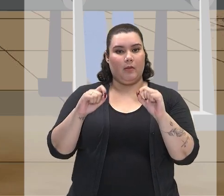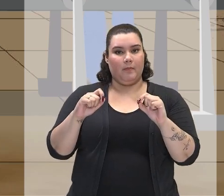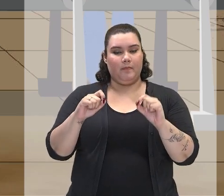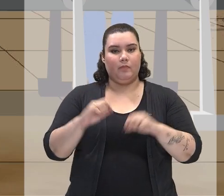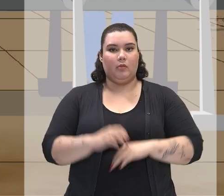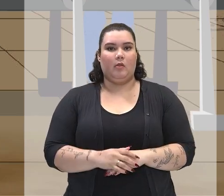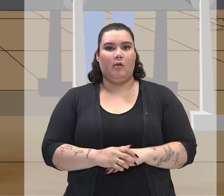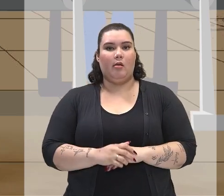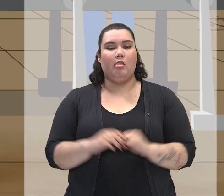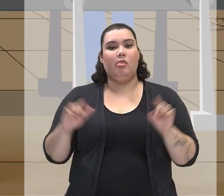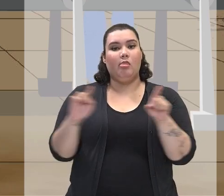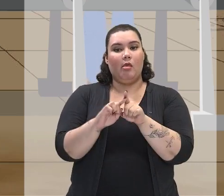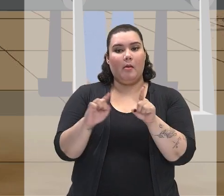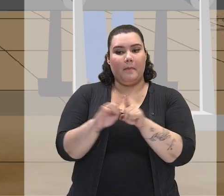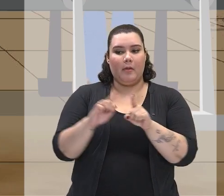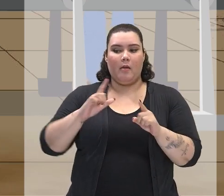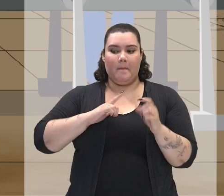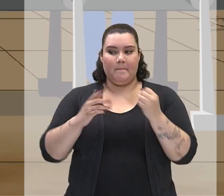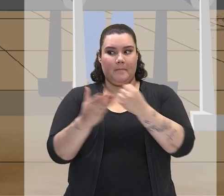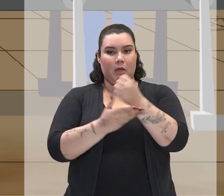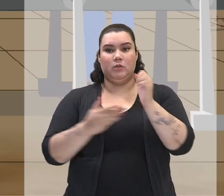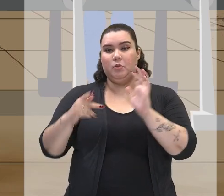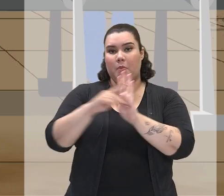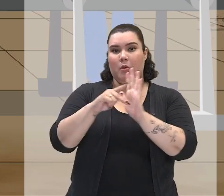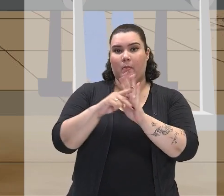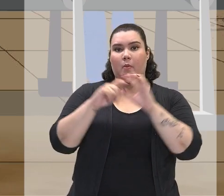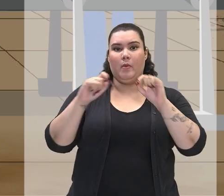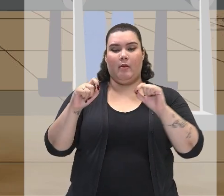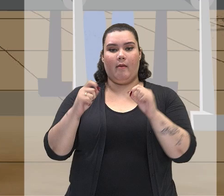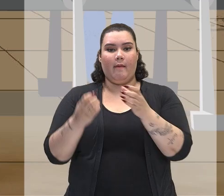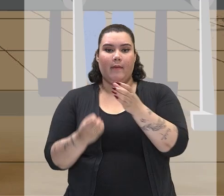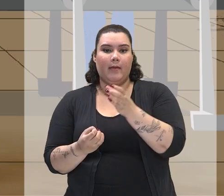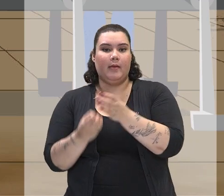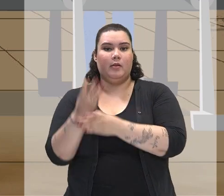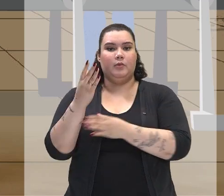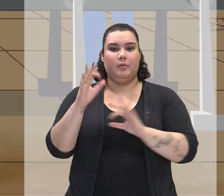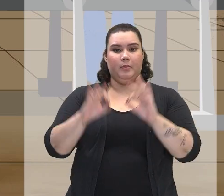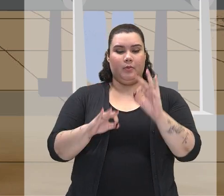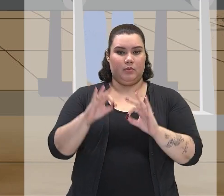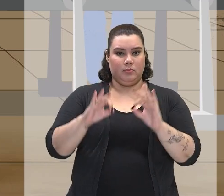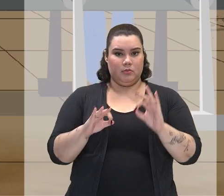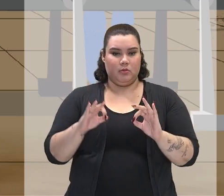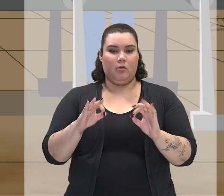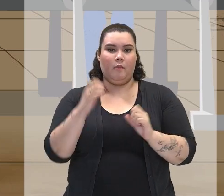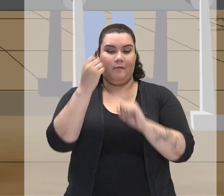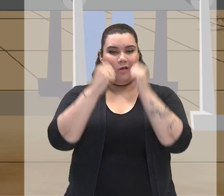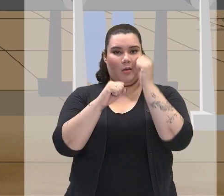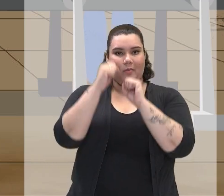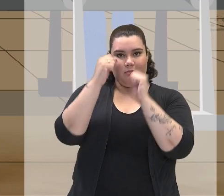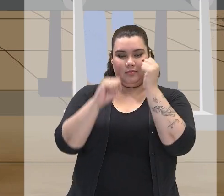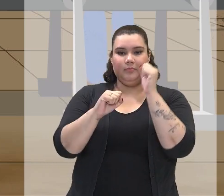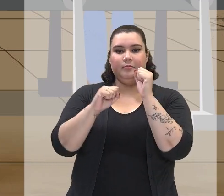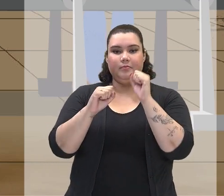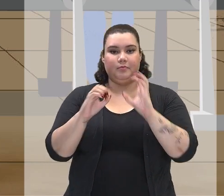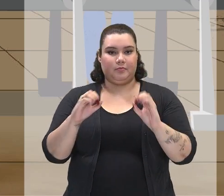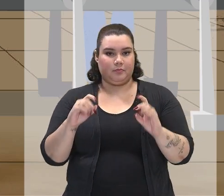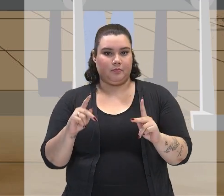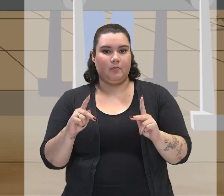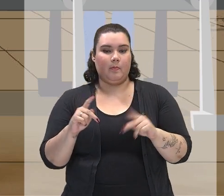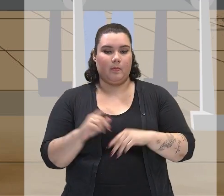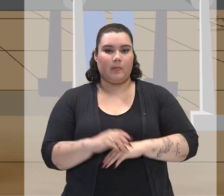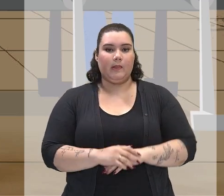também, por sua vez, de base para a construção do processo de industrialização. Tá bom? É